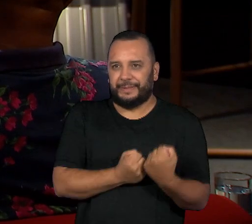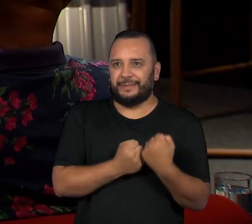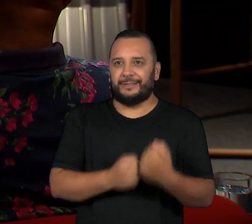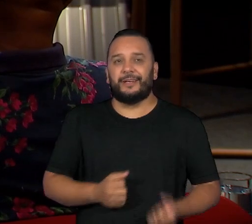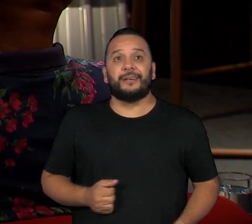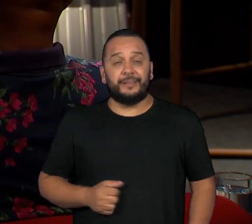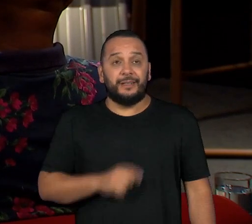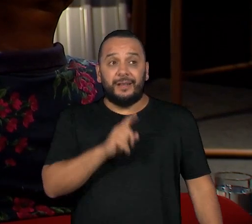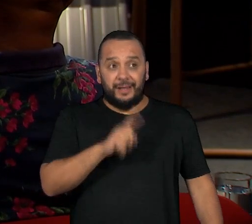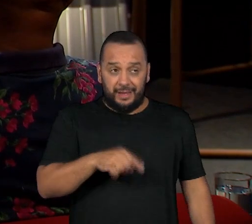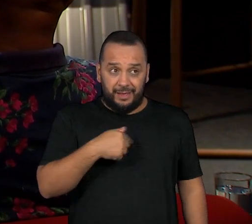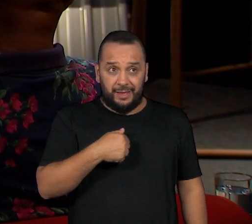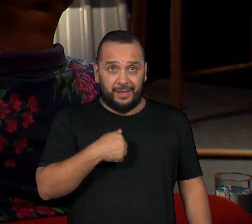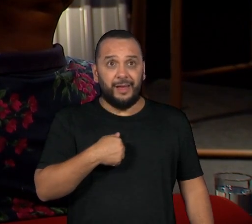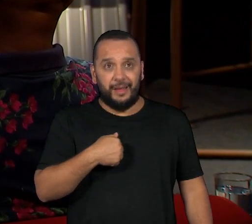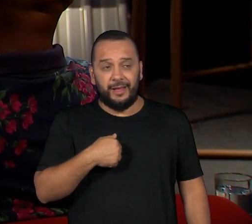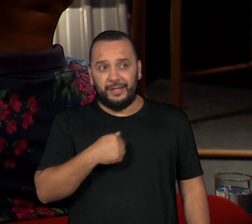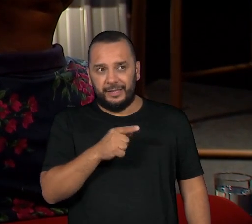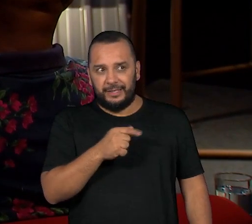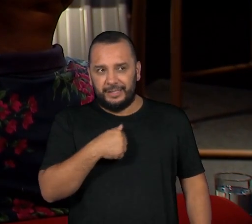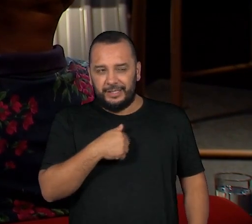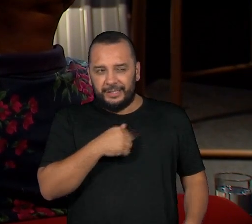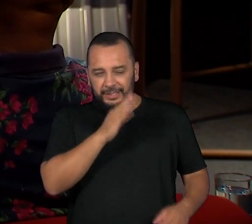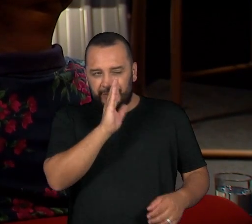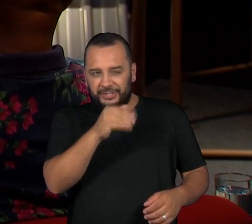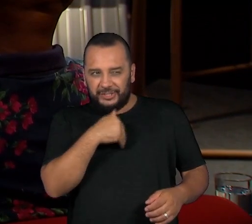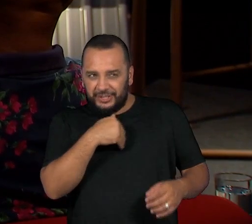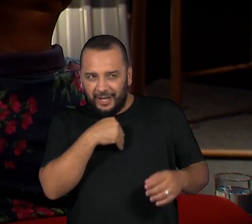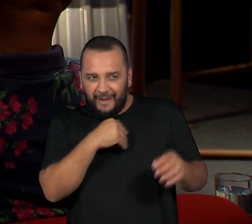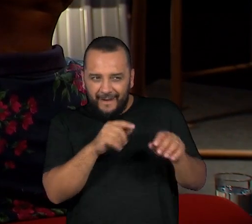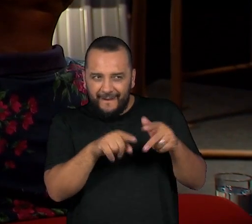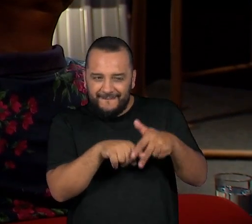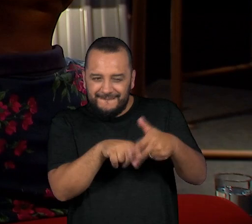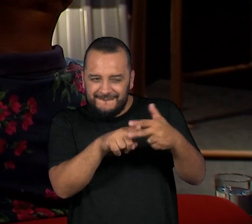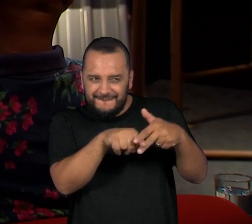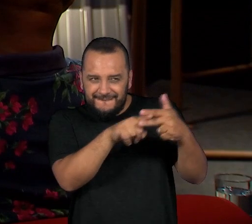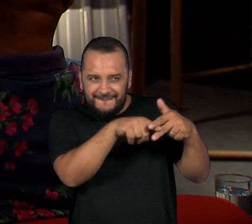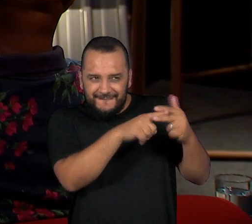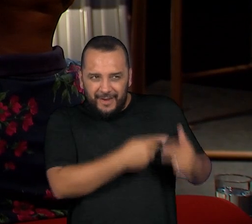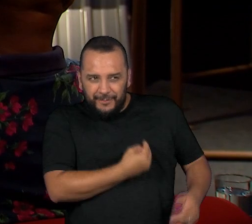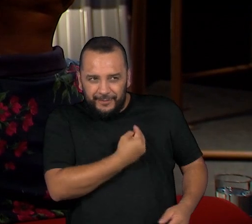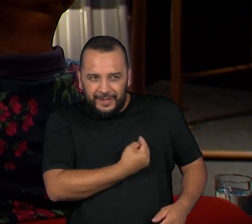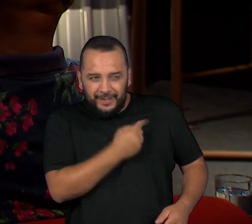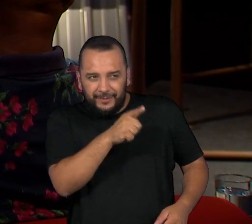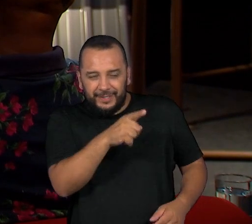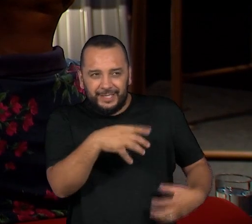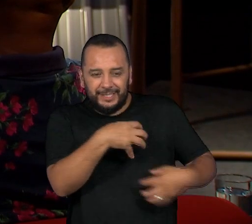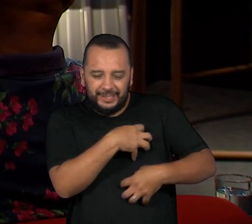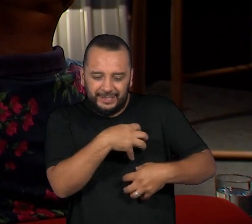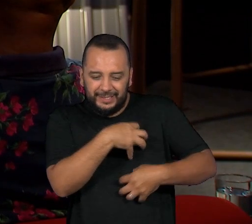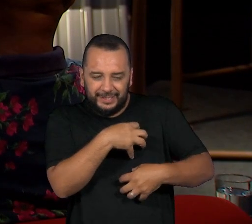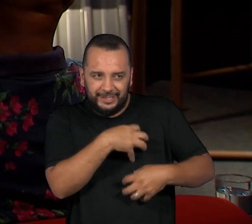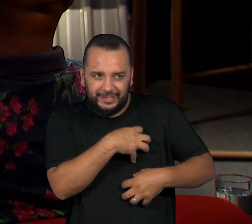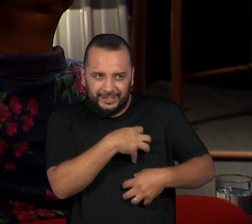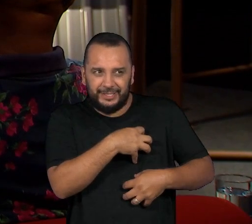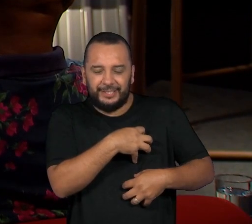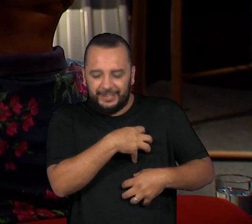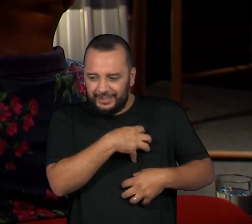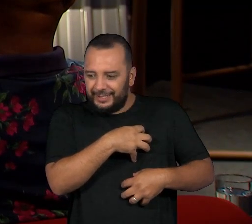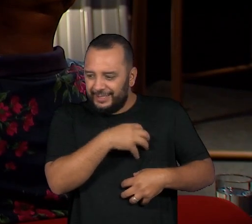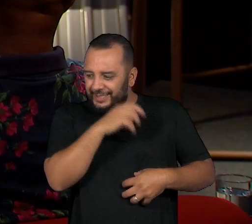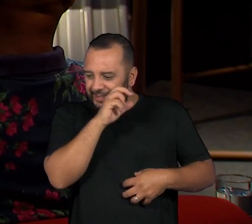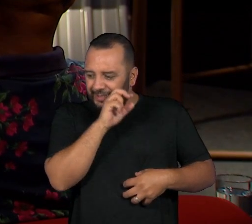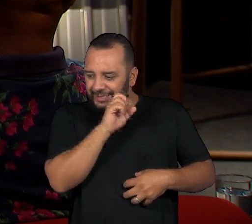um castigo assim com pontaria fina, né? Para você sentir o peso da